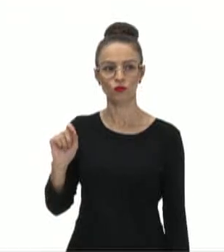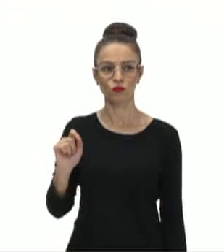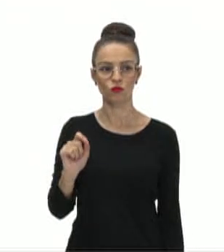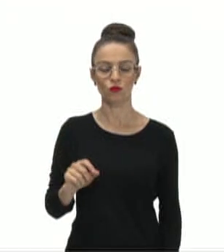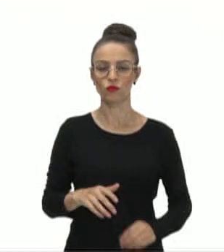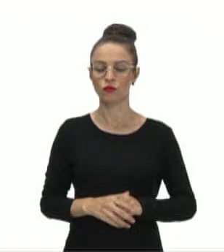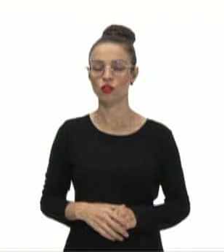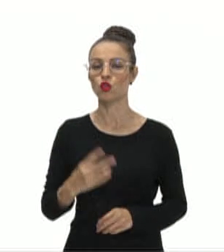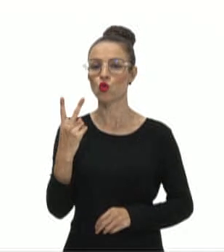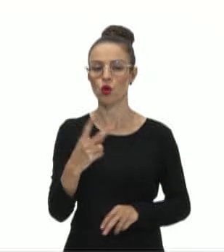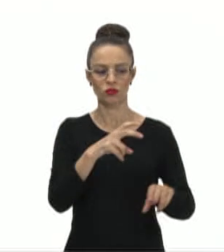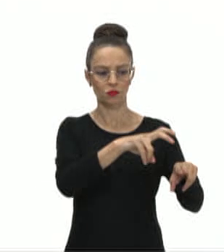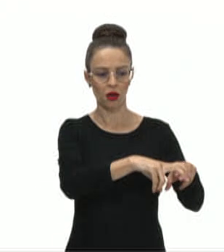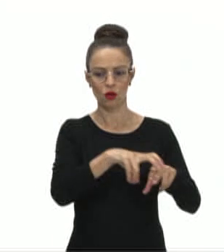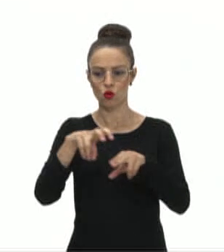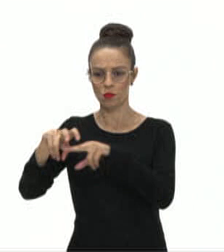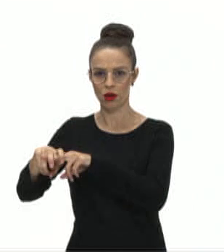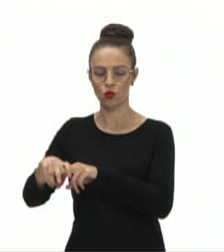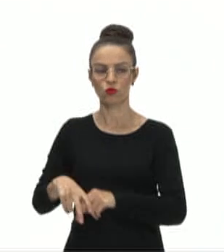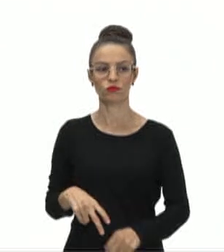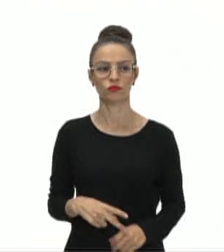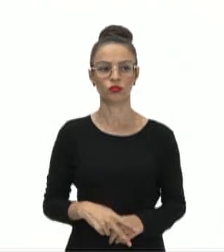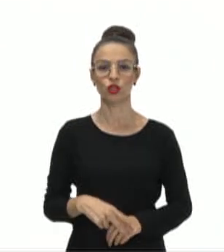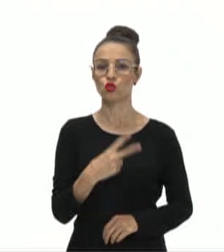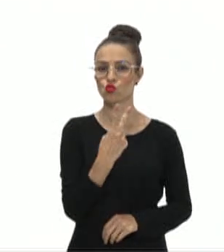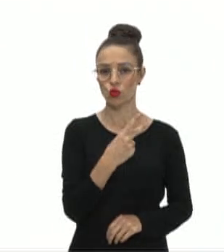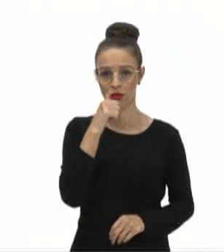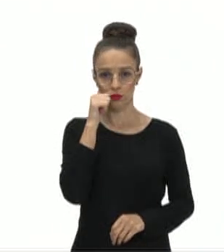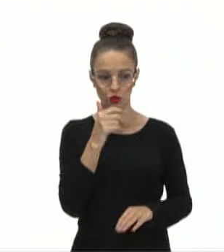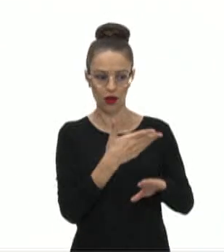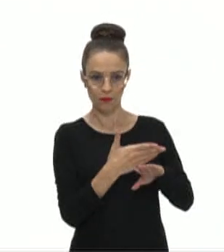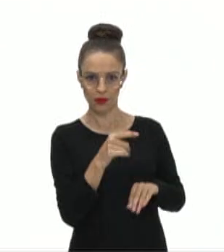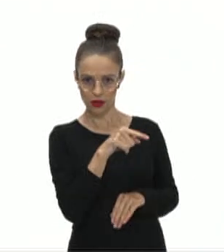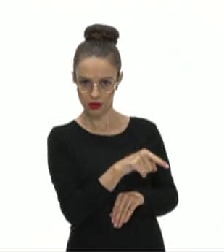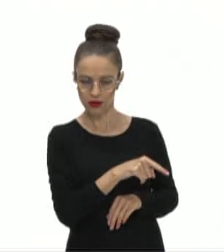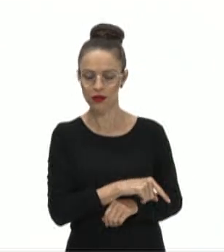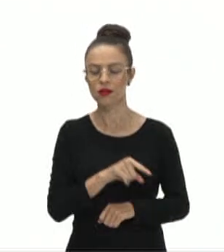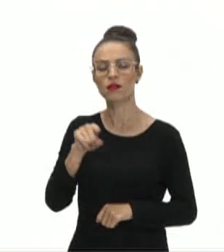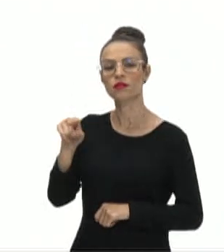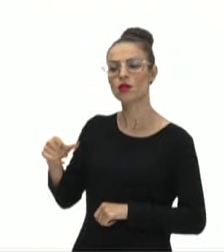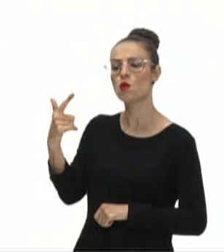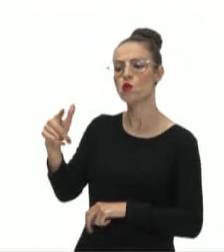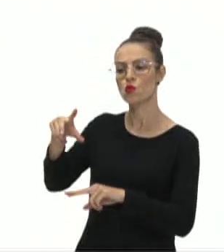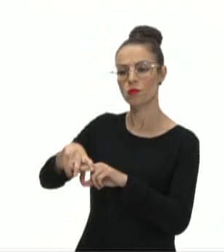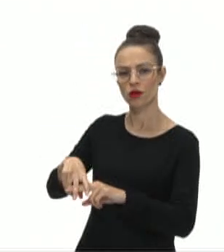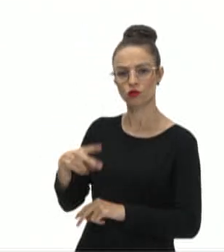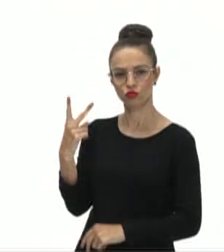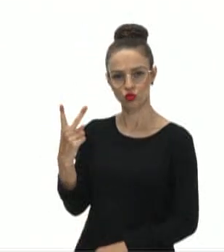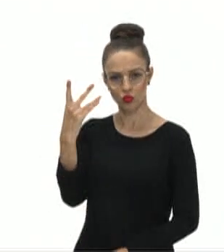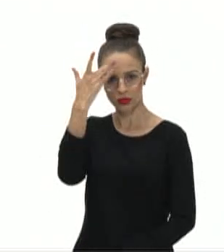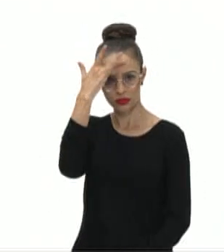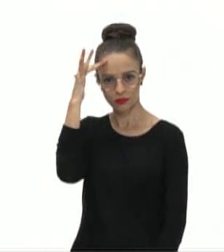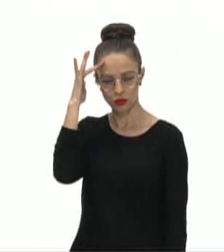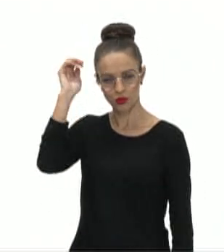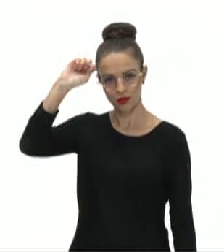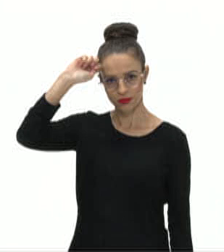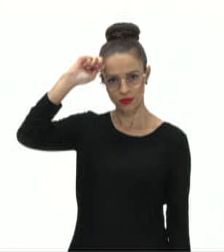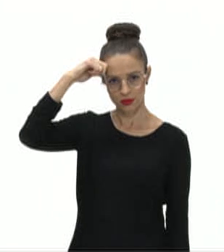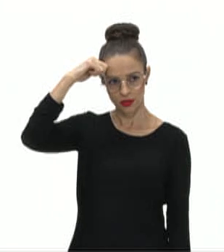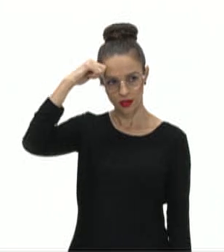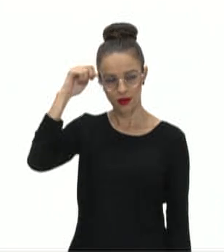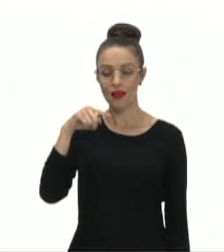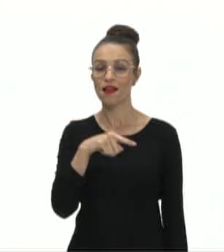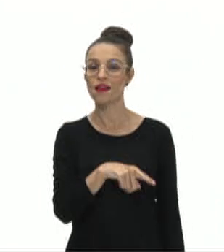dois bancos, duas mulheres brancas em um banco e no outro banco duas pessoas negras.